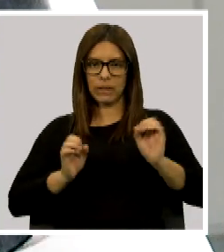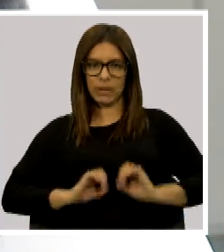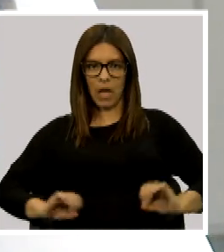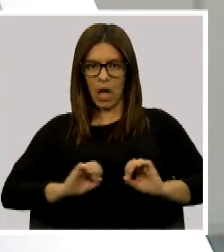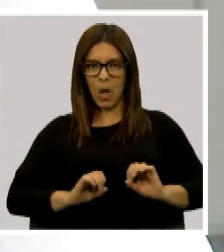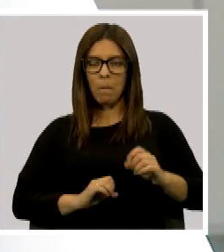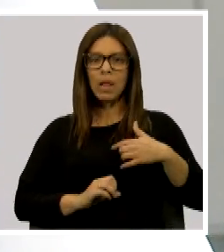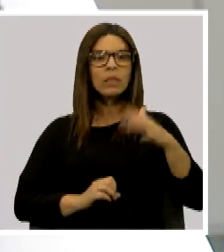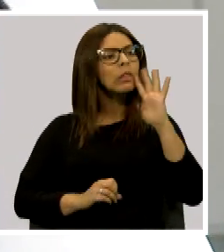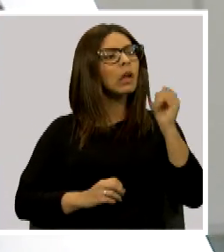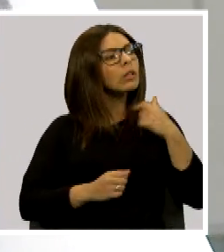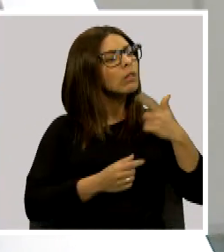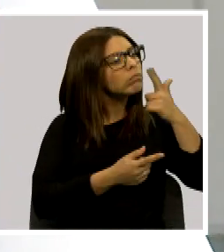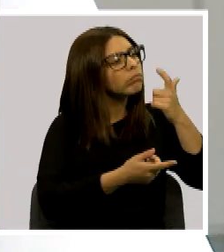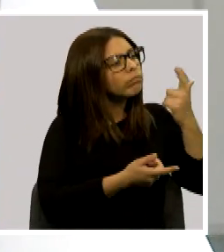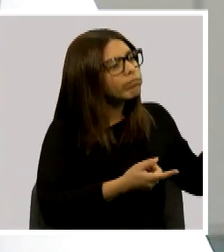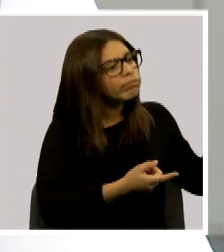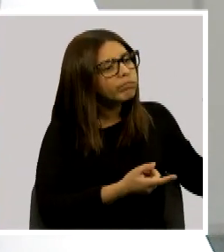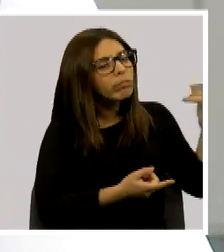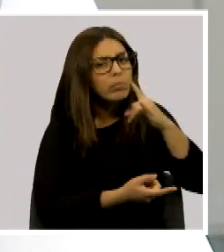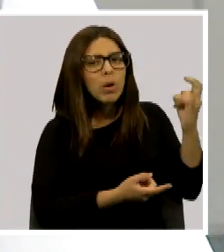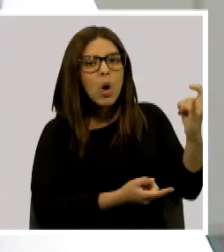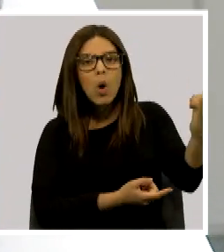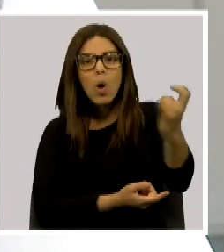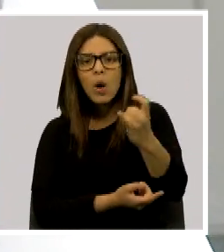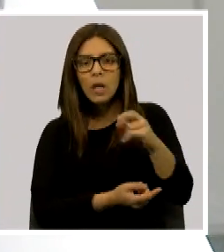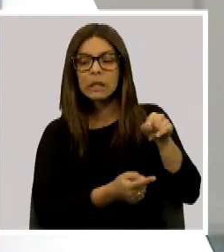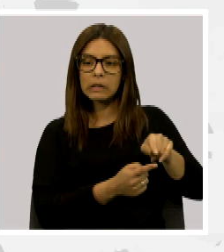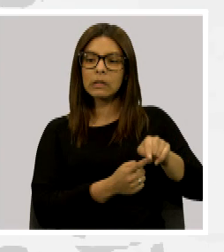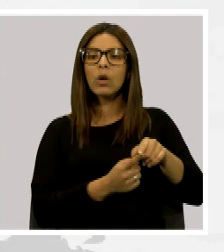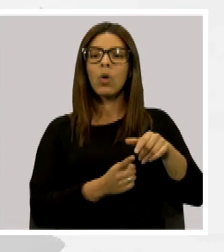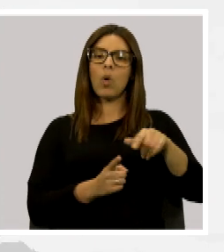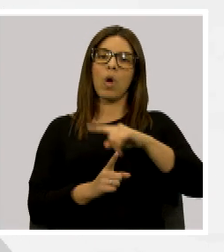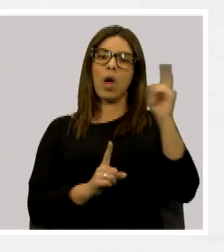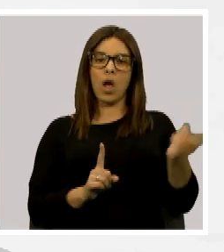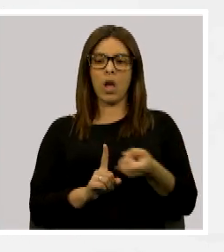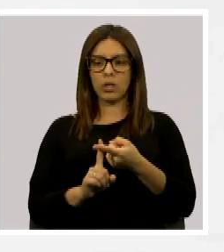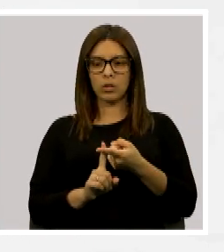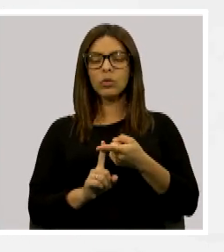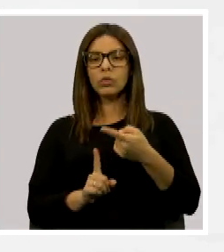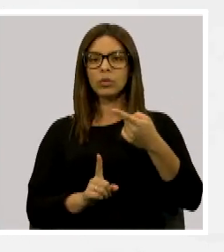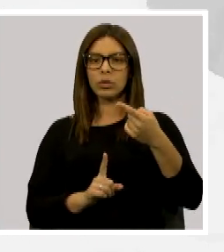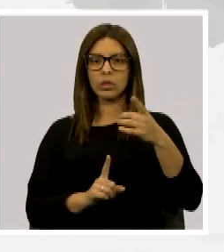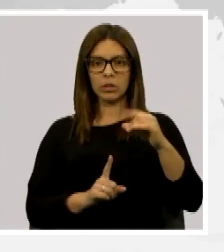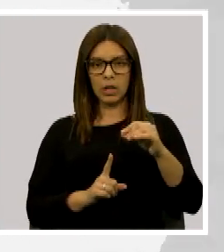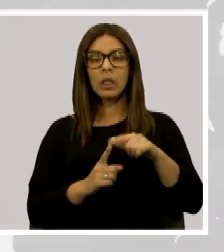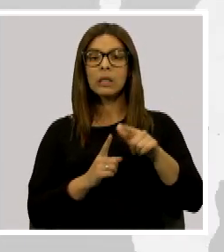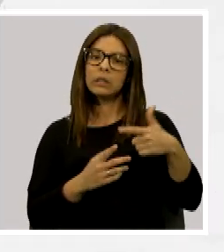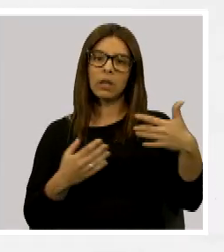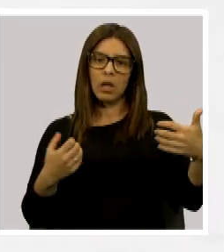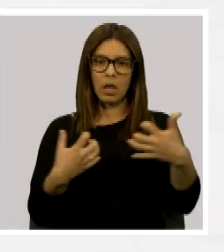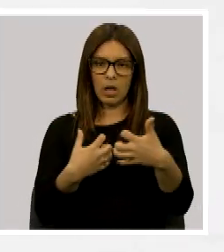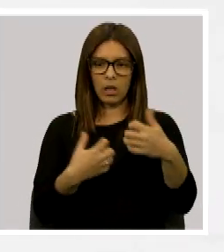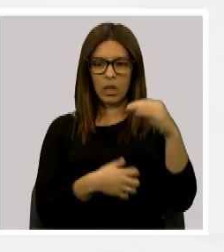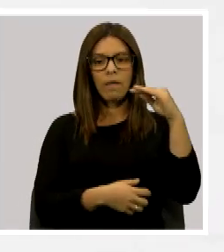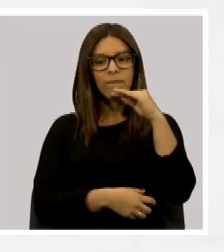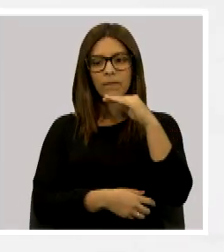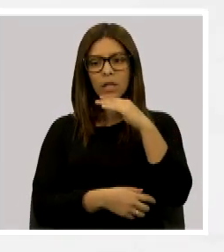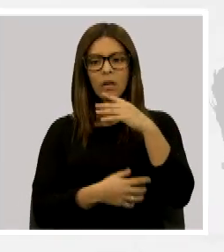de Fulgêncio Batista e o início do fim das relações entre Cuba e os Estados Unidos. O anticapitalismo tornou-se palavra de